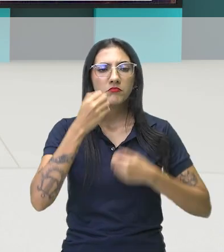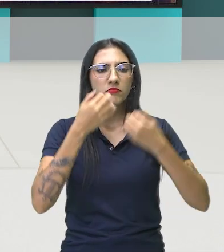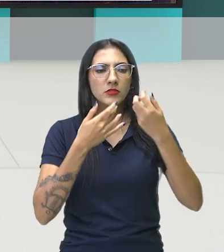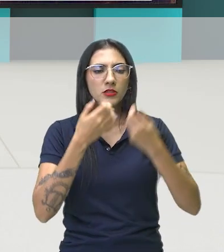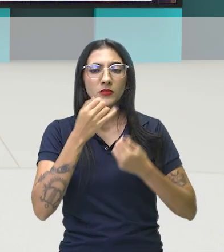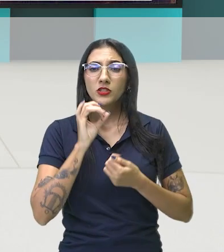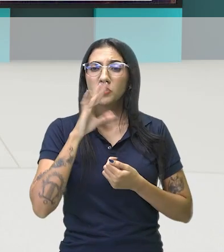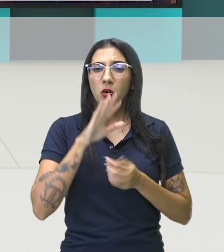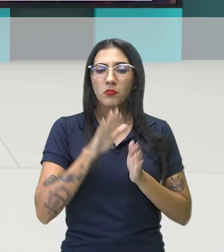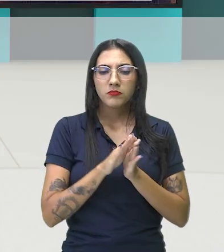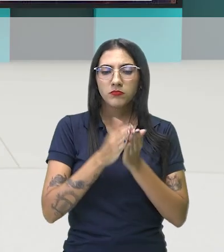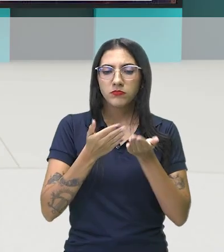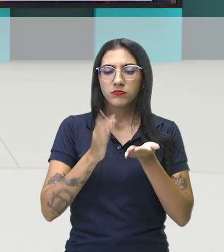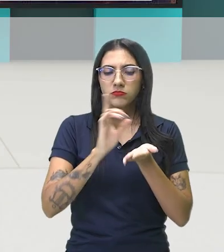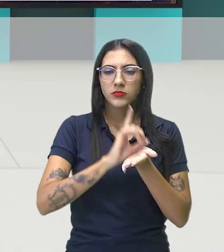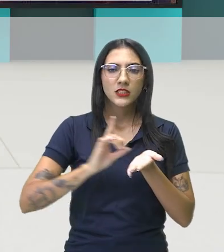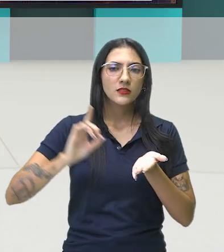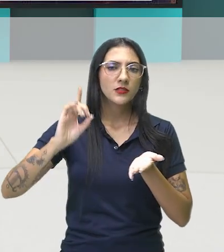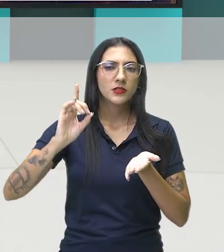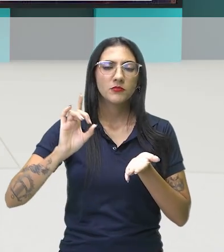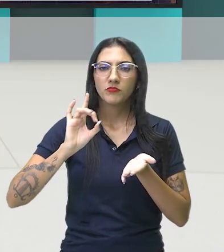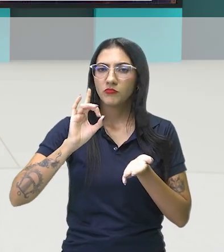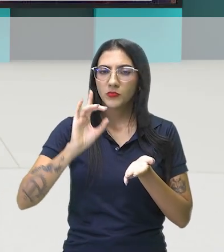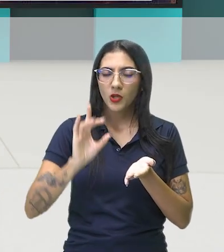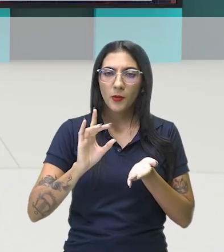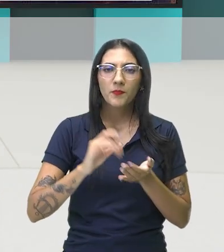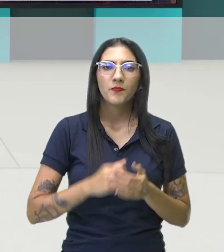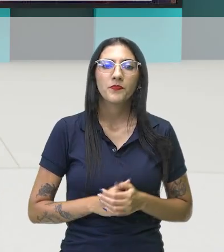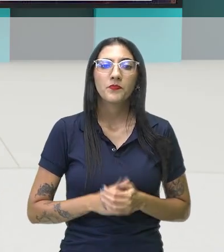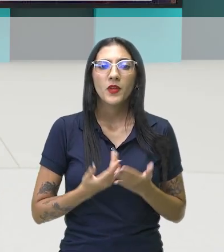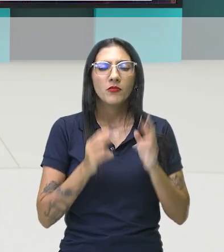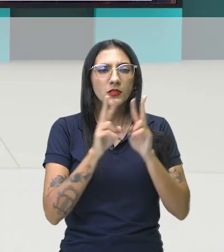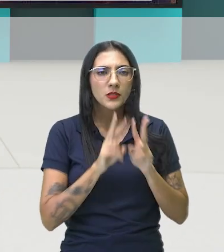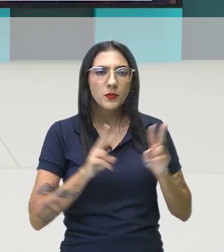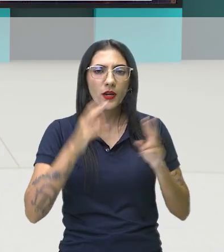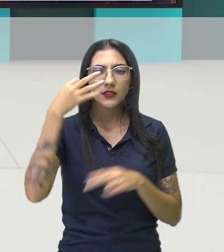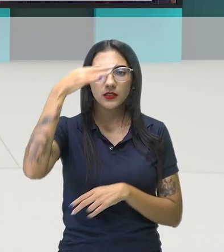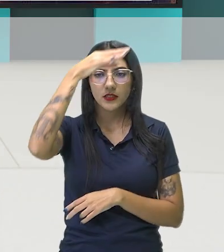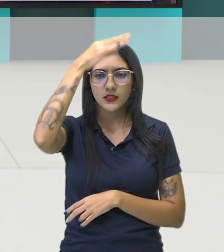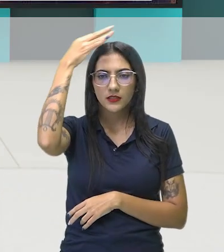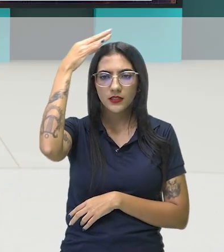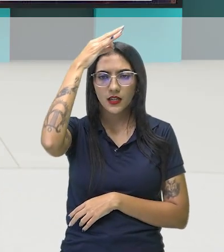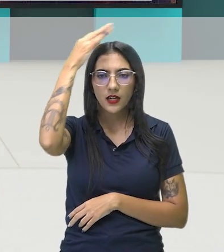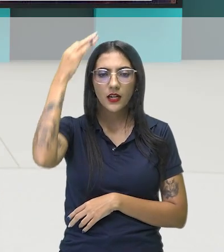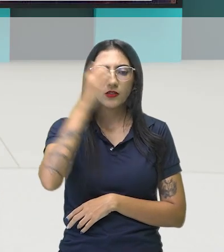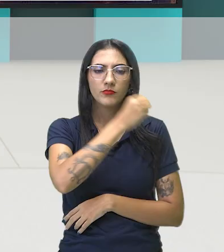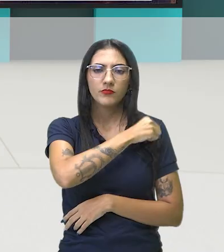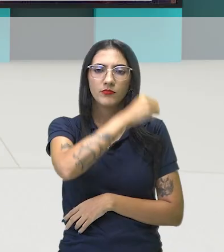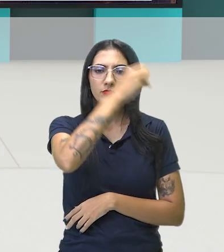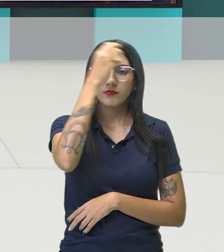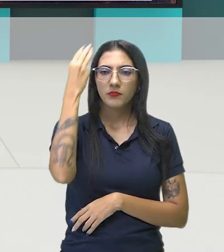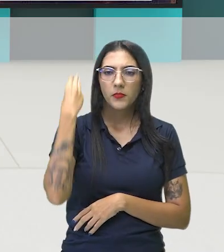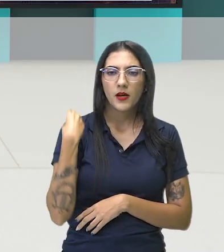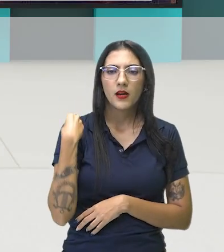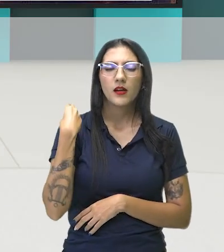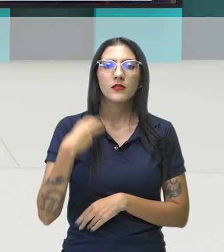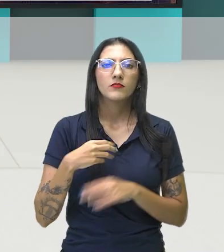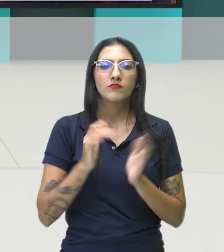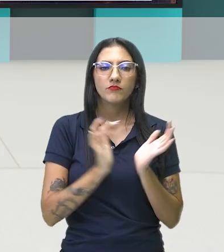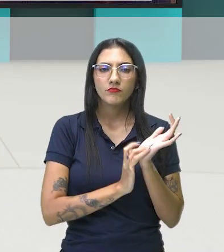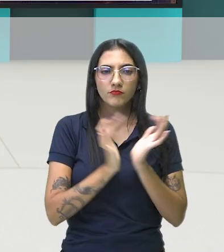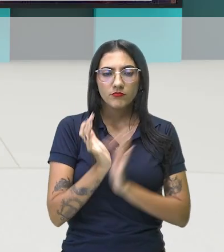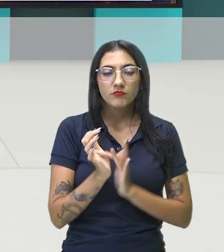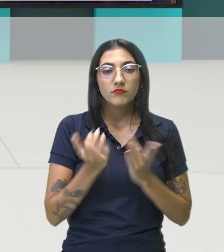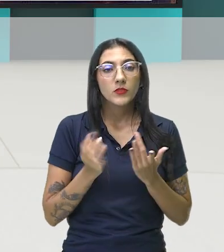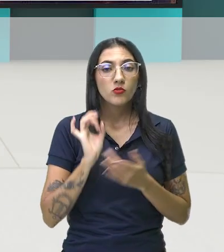falar sobre a Bíblia, histórias bíblicas. Então, eram imagens de santos, de Nossa Senhora, de Jesus Cristo. Então,